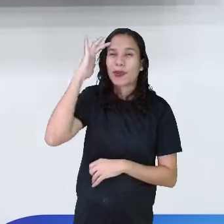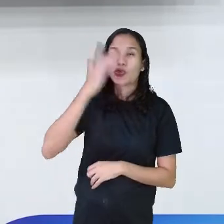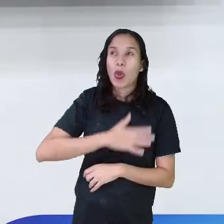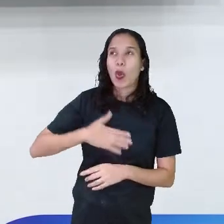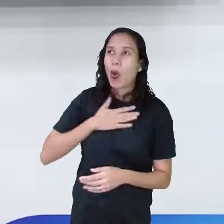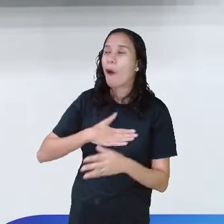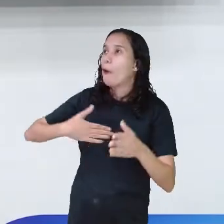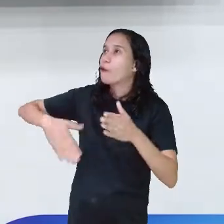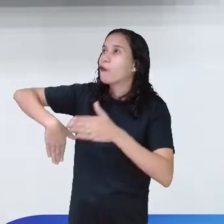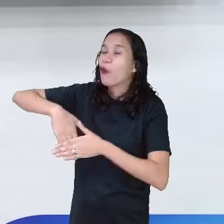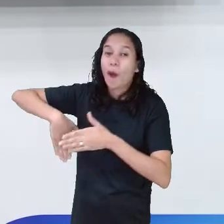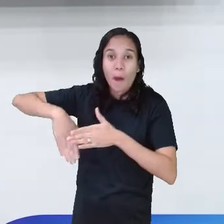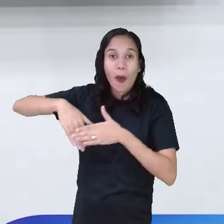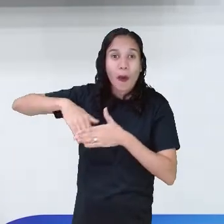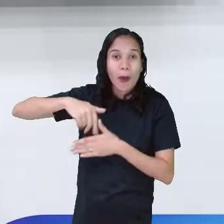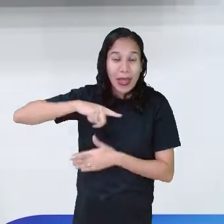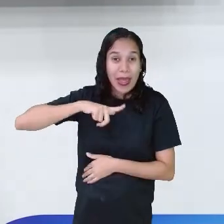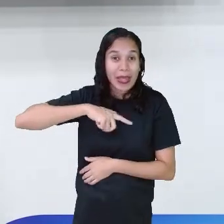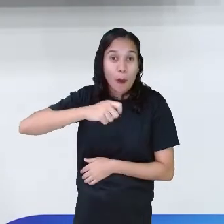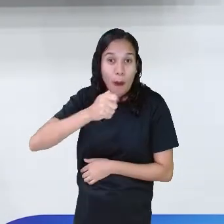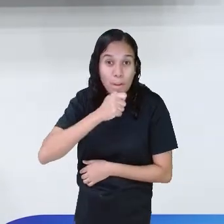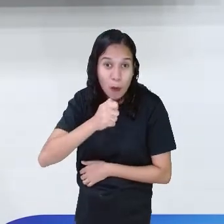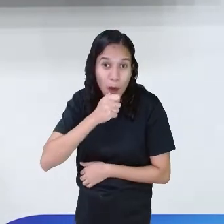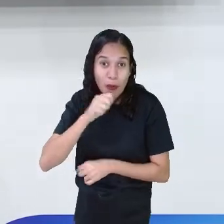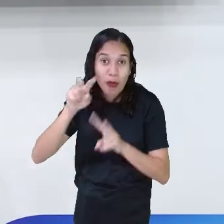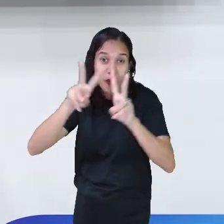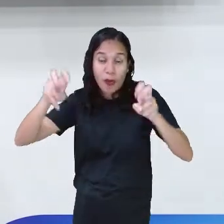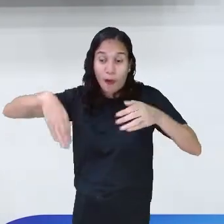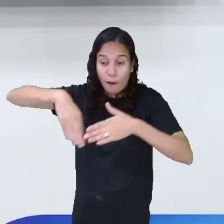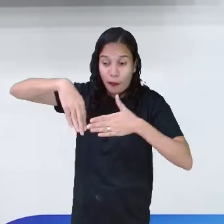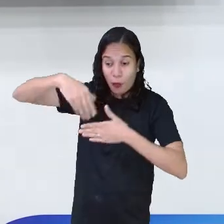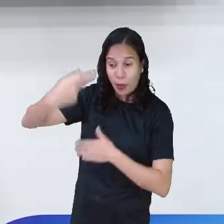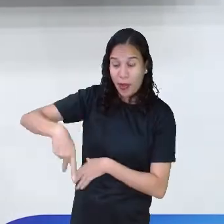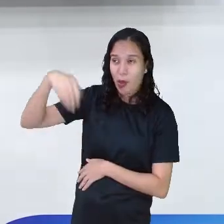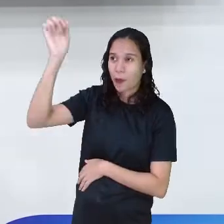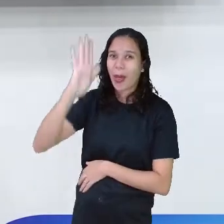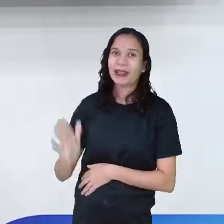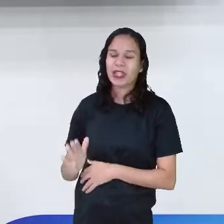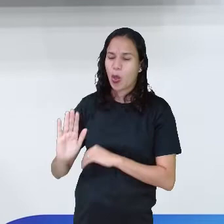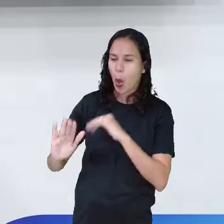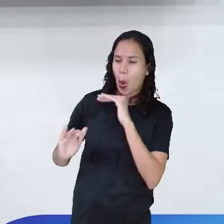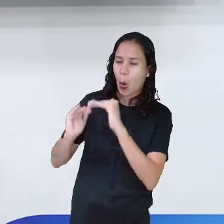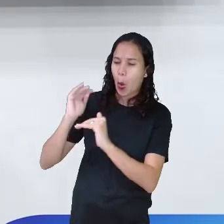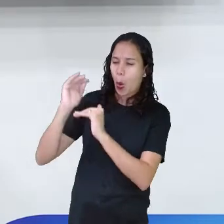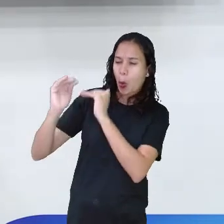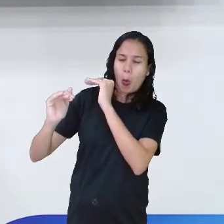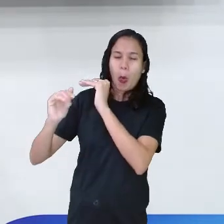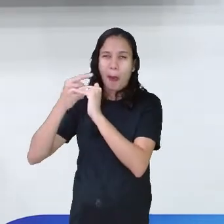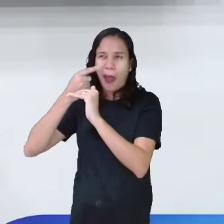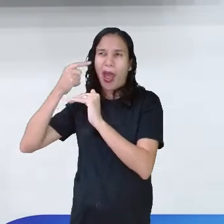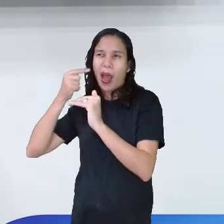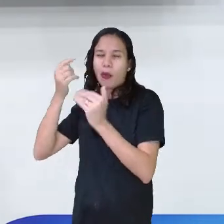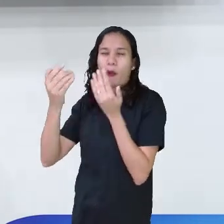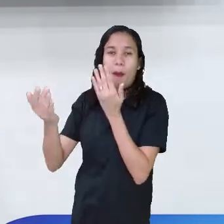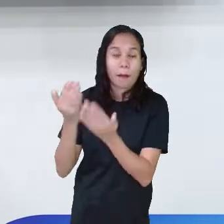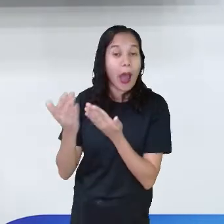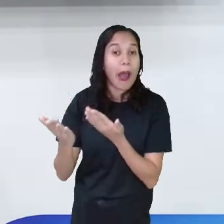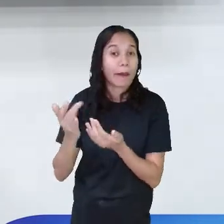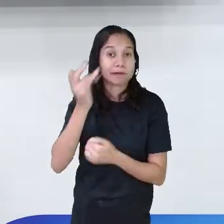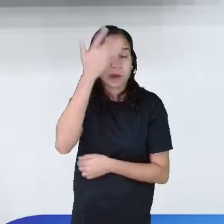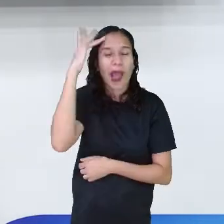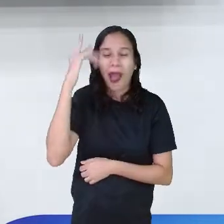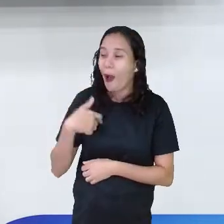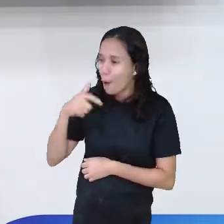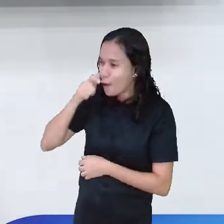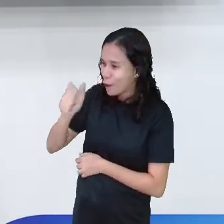de futebol e sabe que vai ter uma reportagem sobre o futebol no Brasil, a evolução, como era antes, como é agora, a pessoa